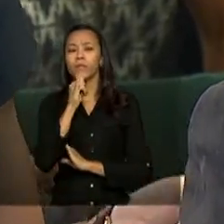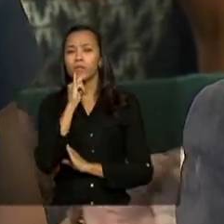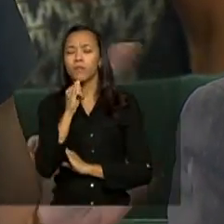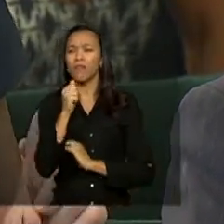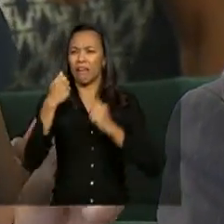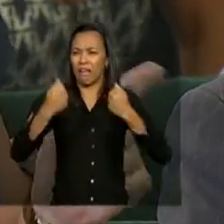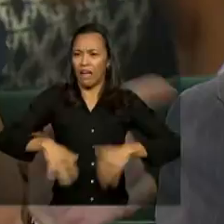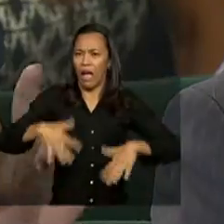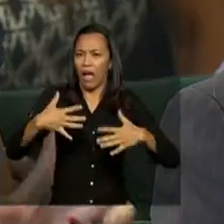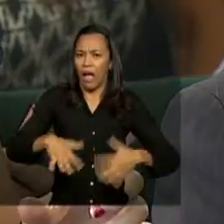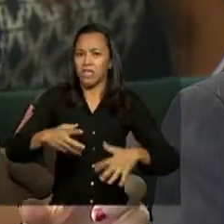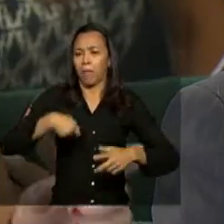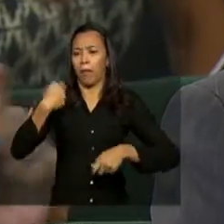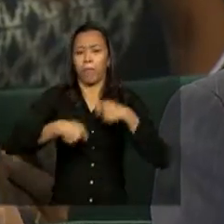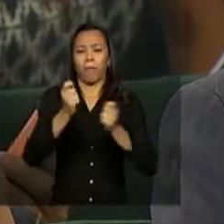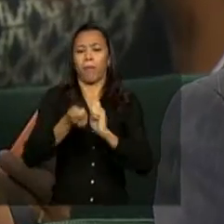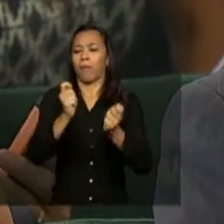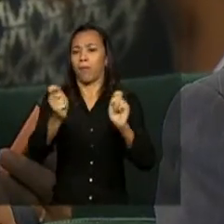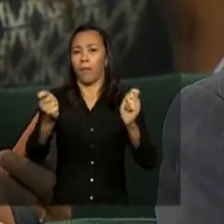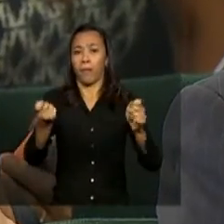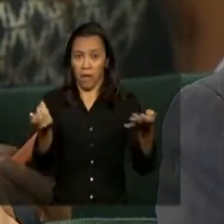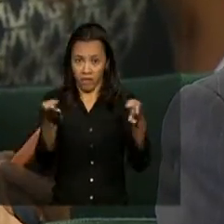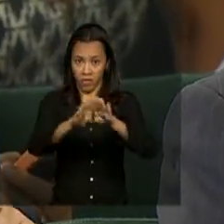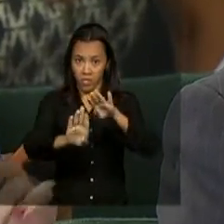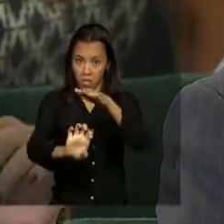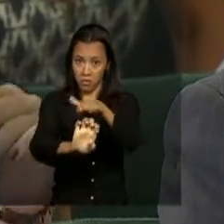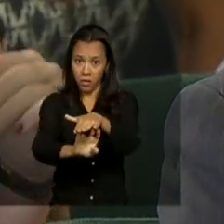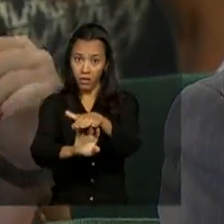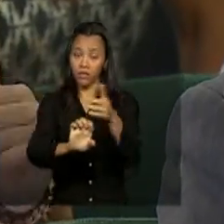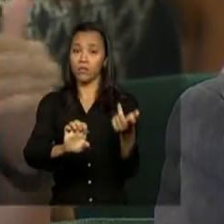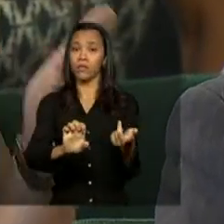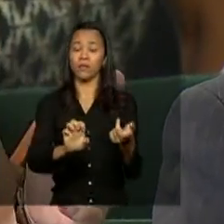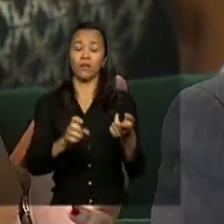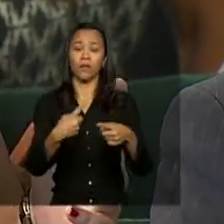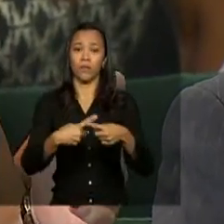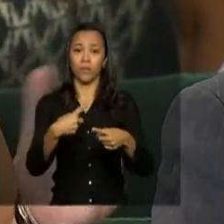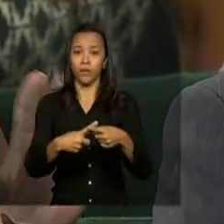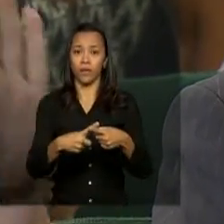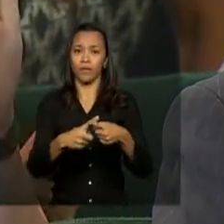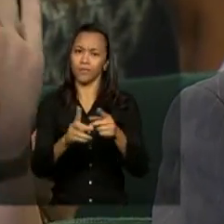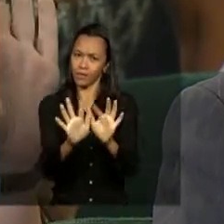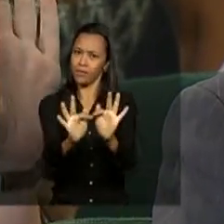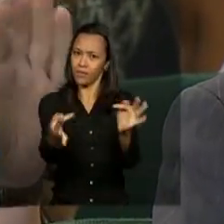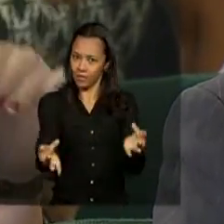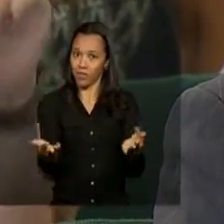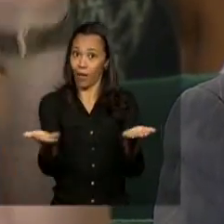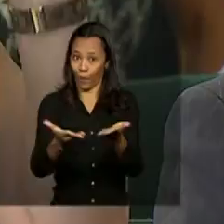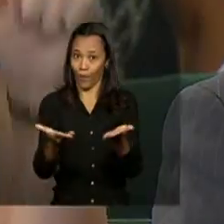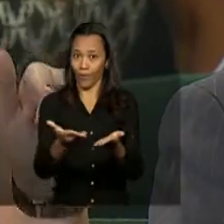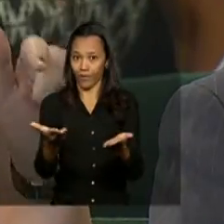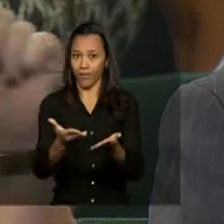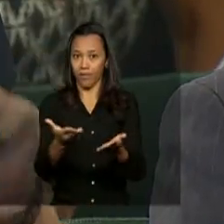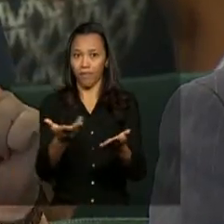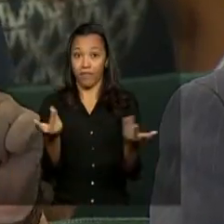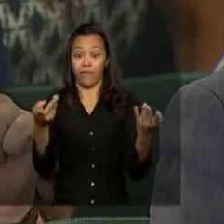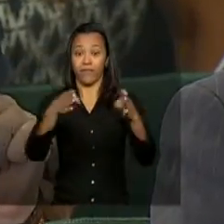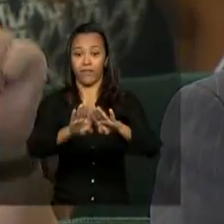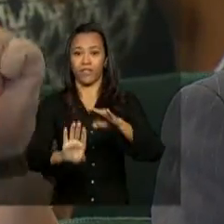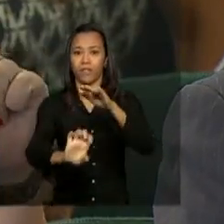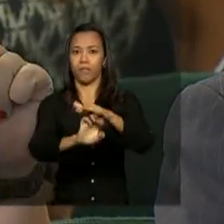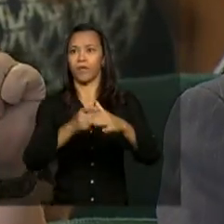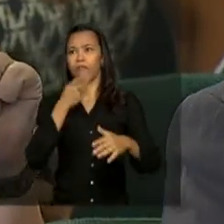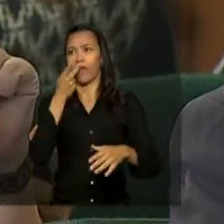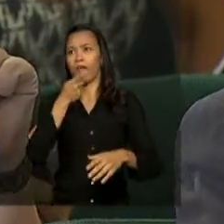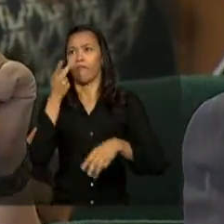agora alguma diferença em relação ao que era cobrado porque o processo simplificado sempre se falou também que era caro fechar a empresa